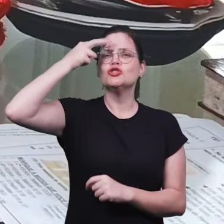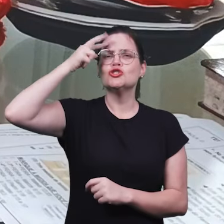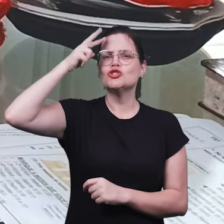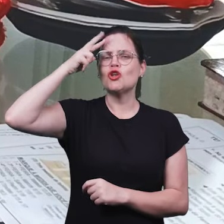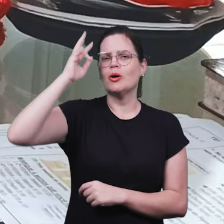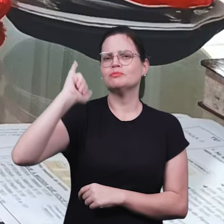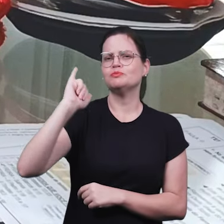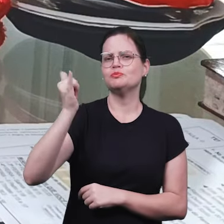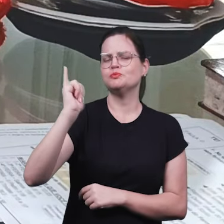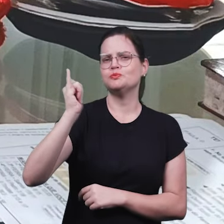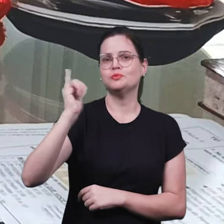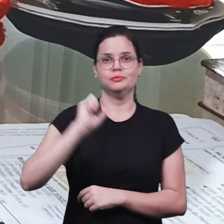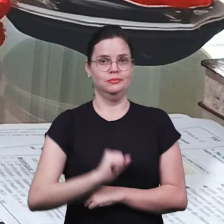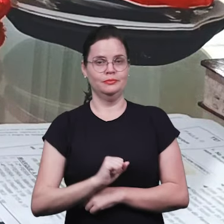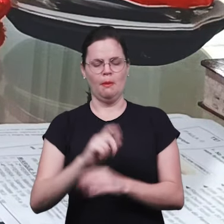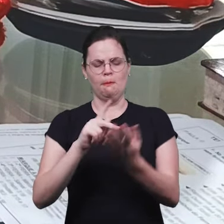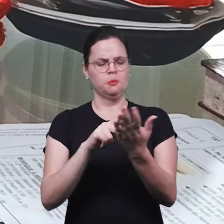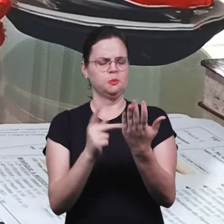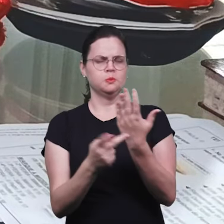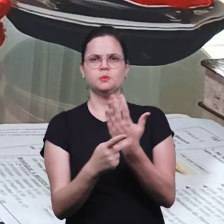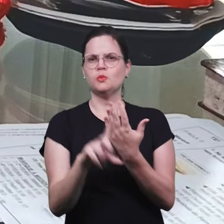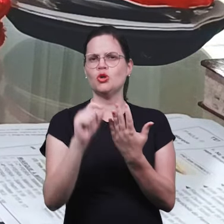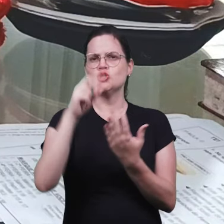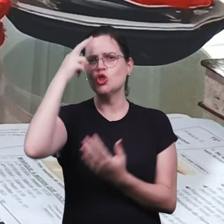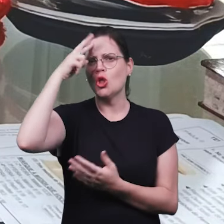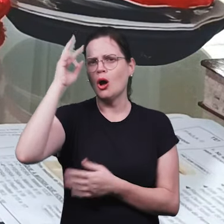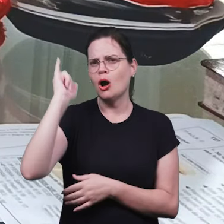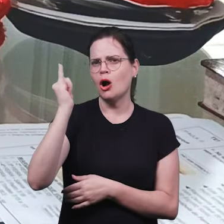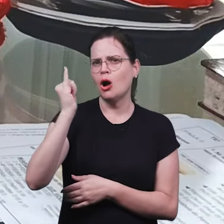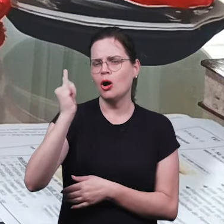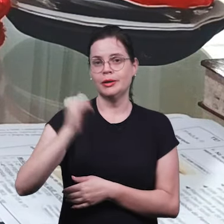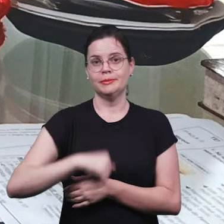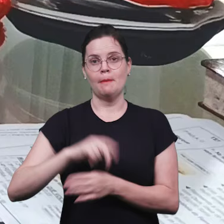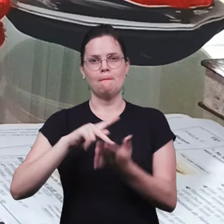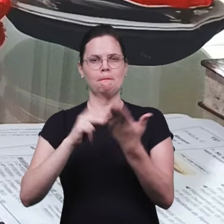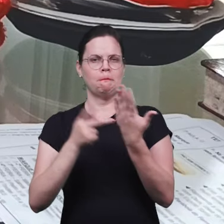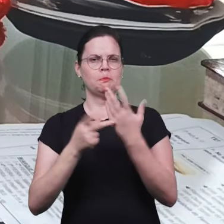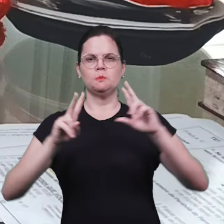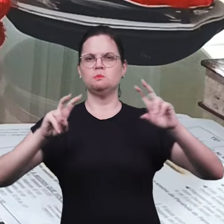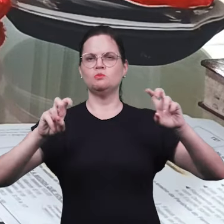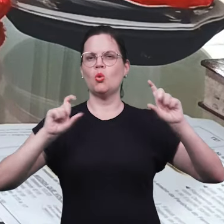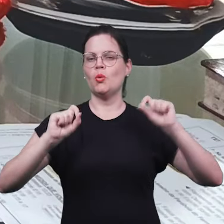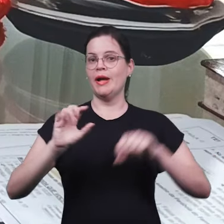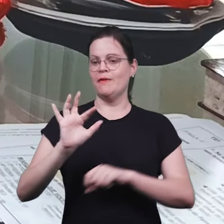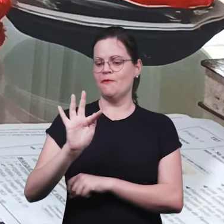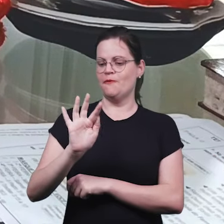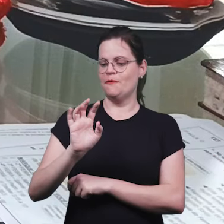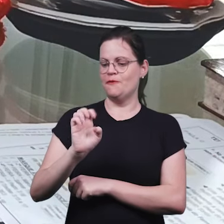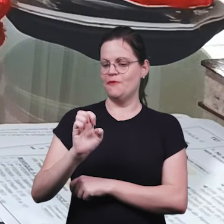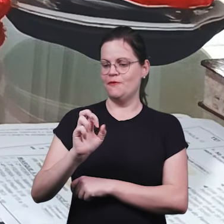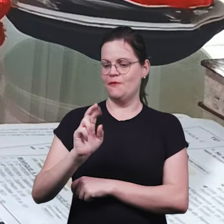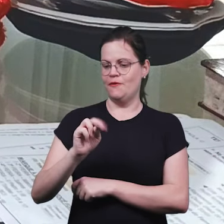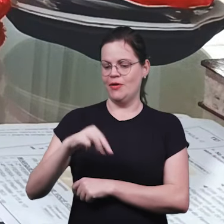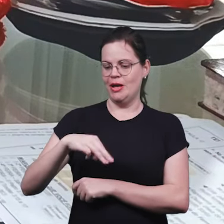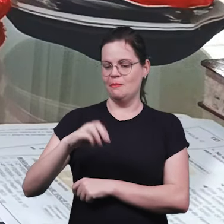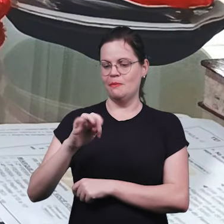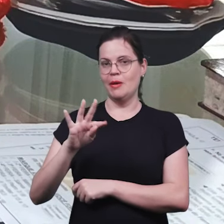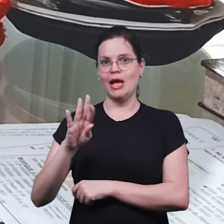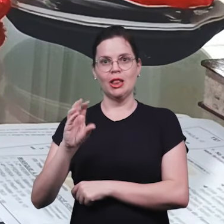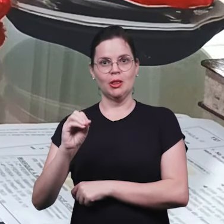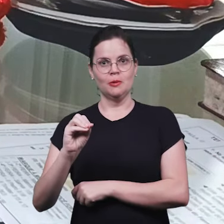um ensino. E o que é uma parábola? Uma parábola é uma história. E o Senhor, ele fala